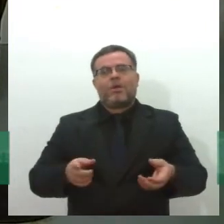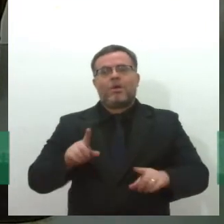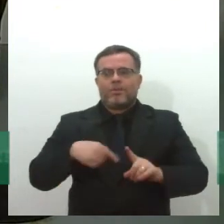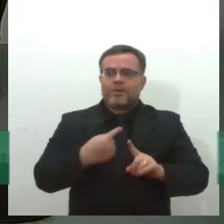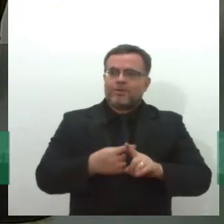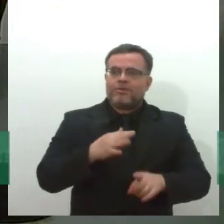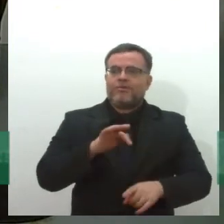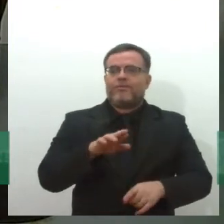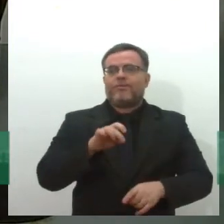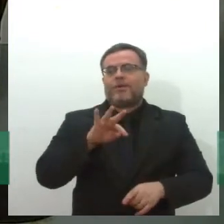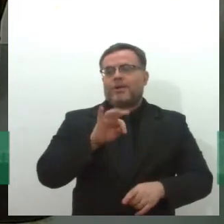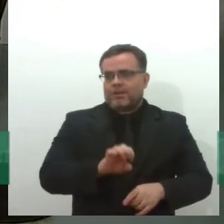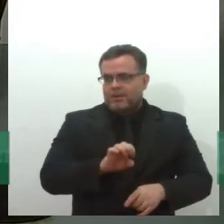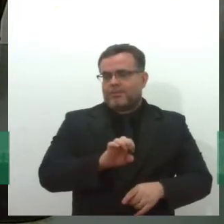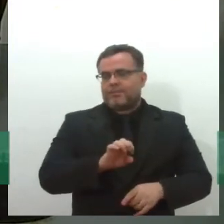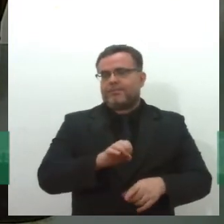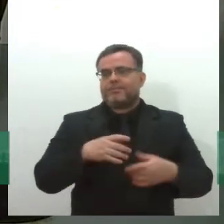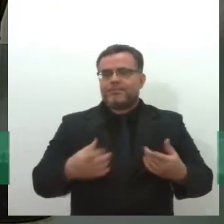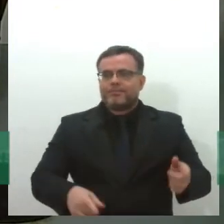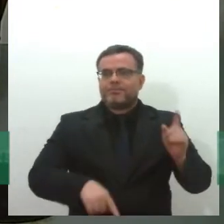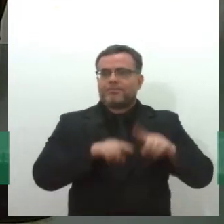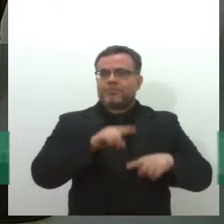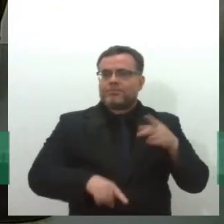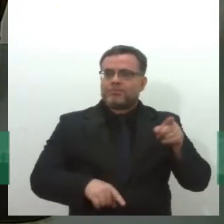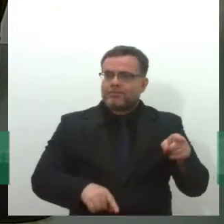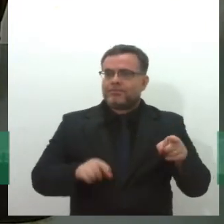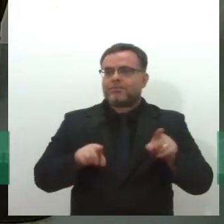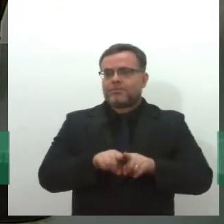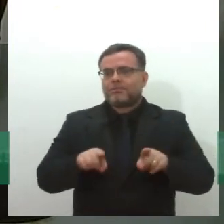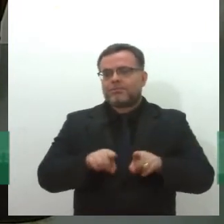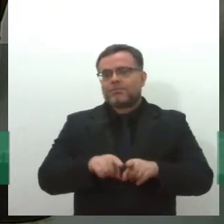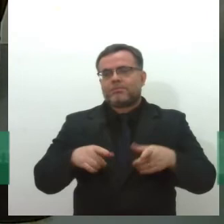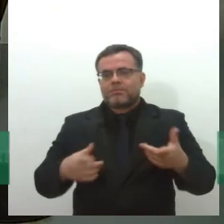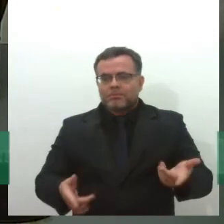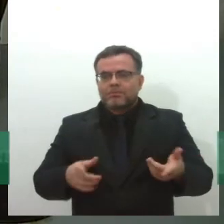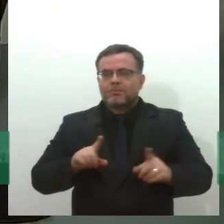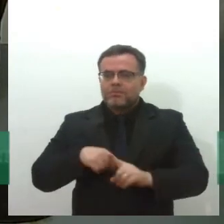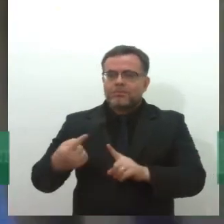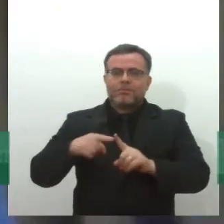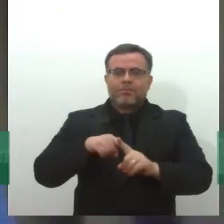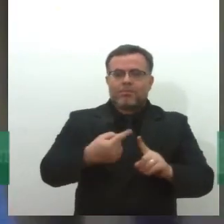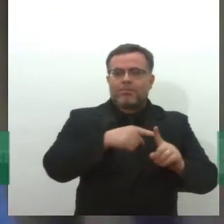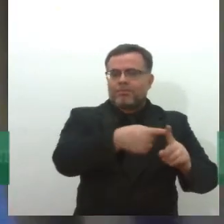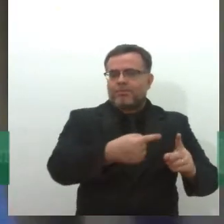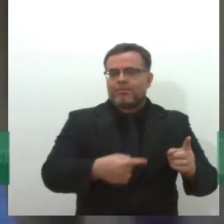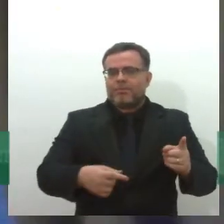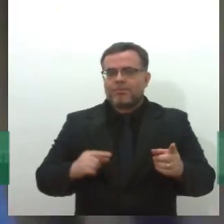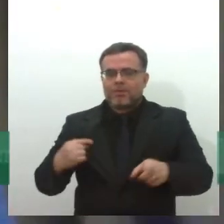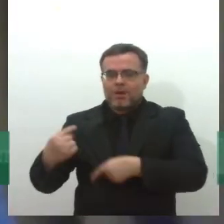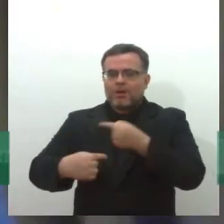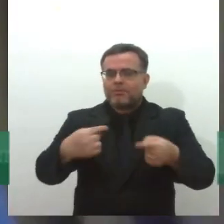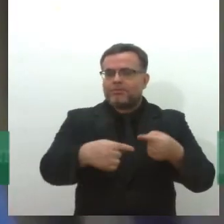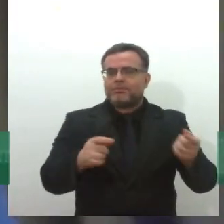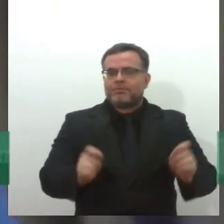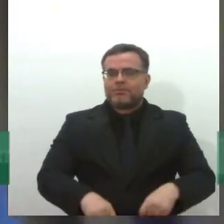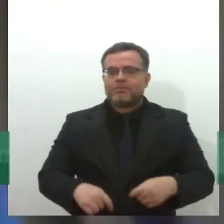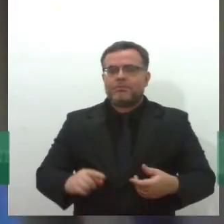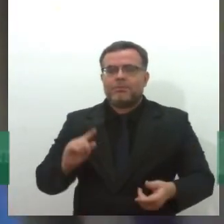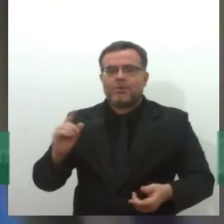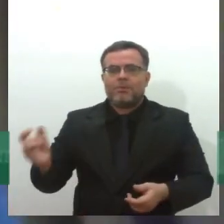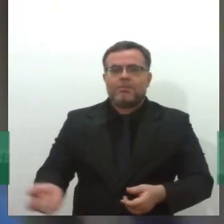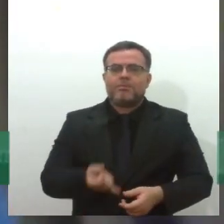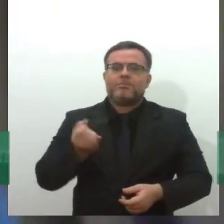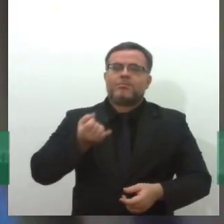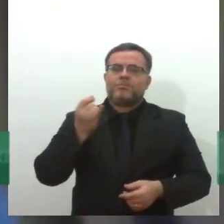preço do produto que chega à prateleira, né? Só que esse não é o ponto, tá? O meu ponto aqui é